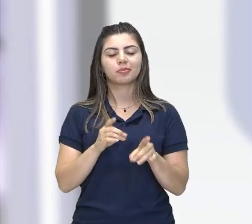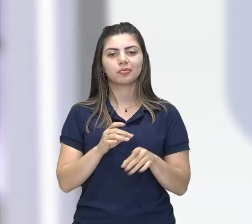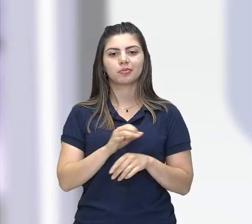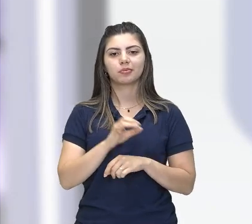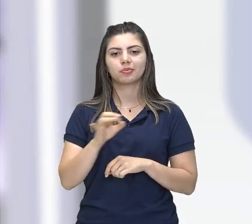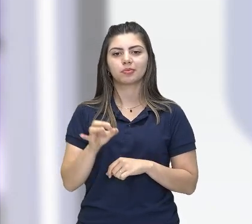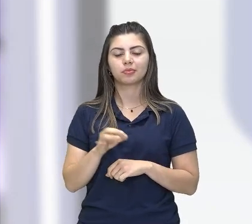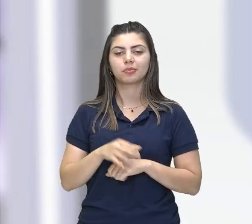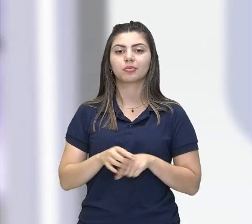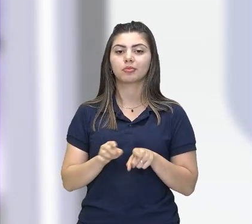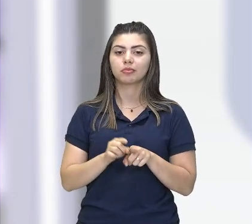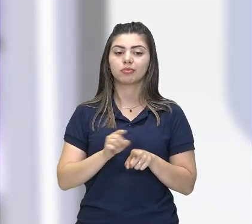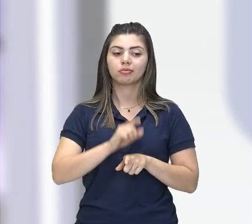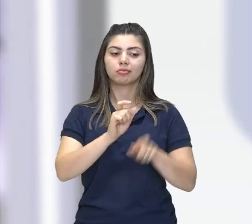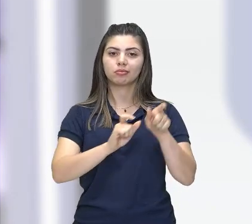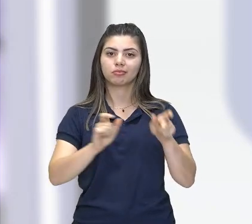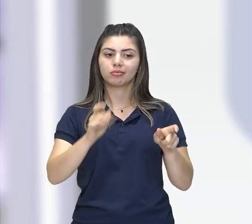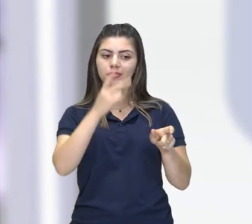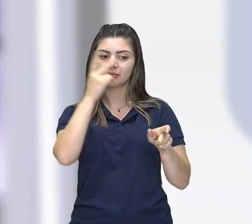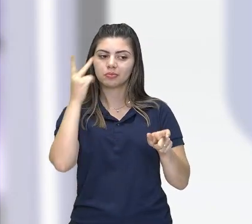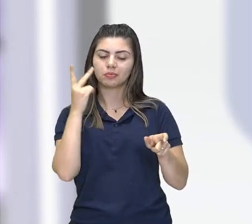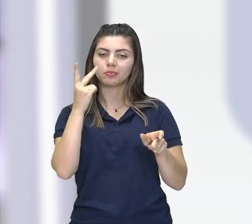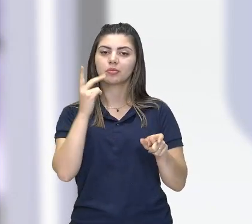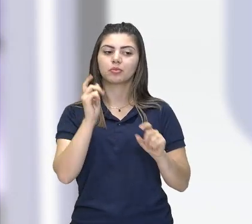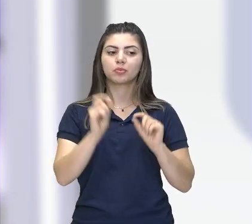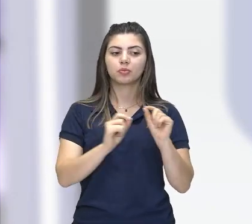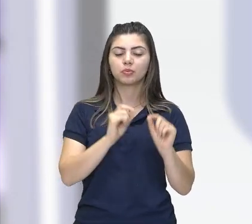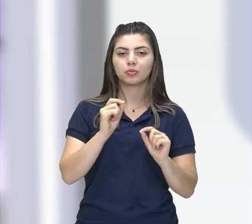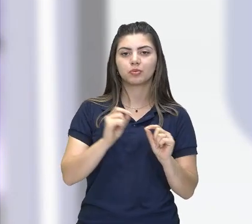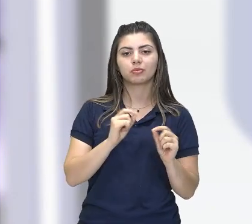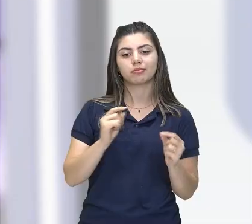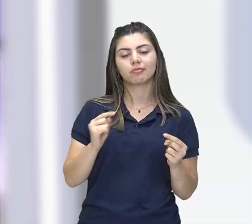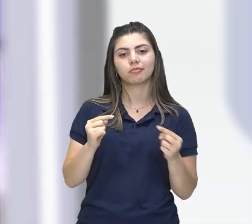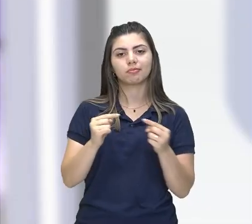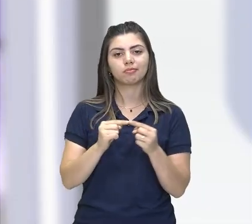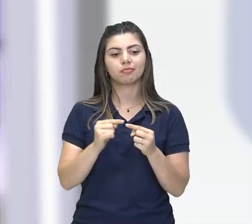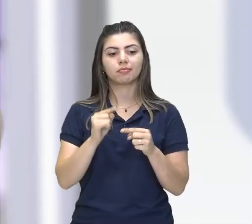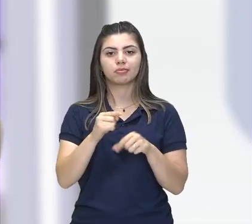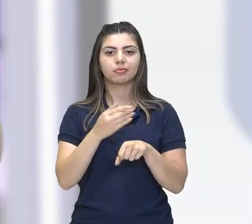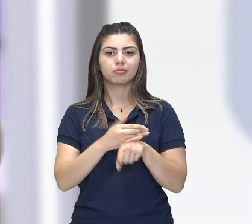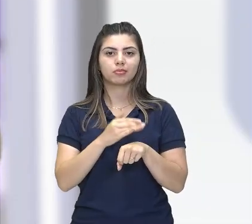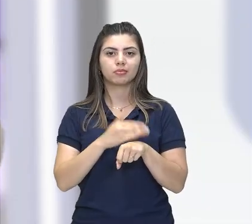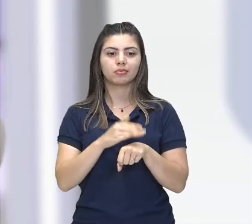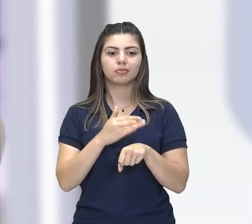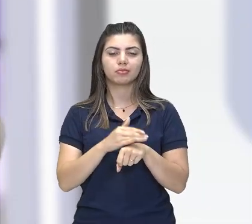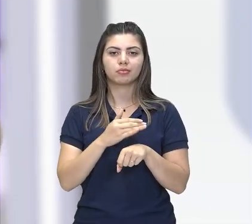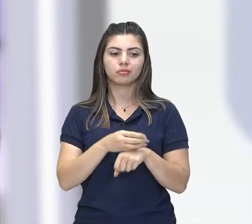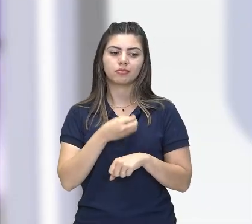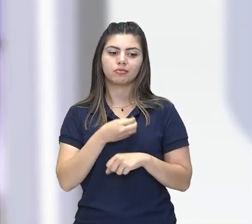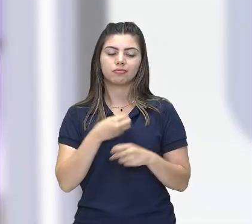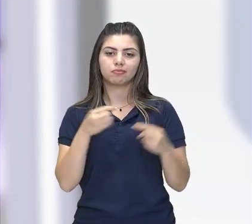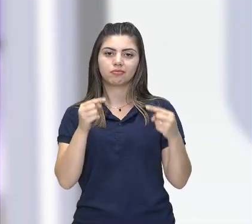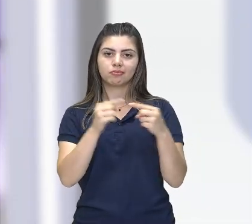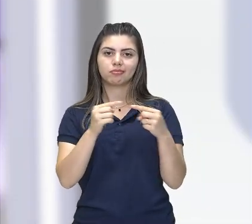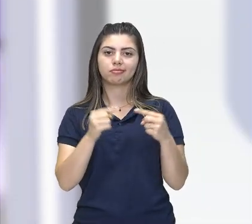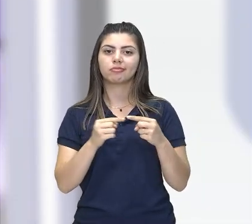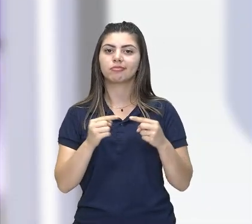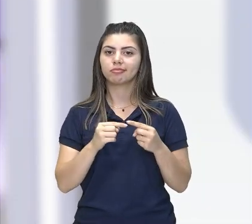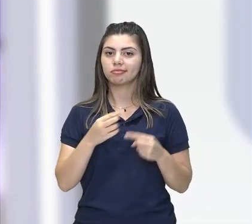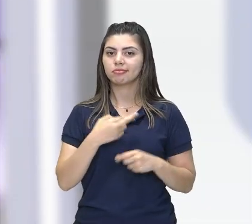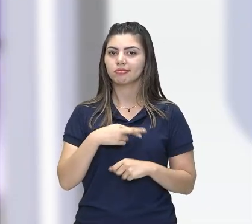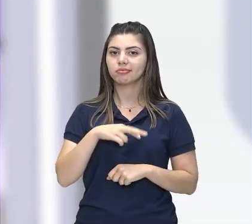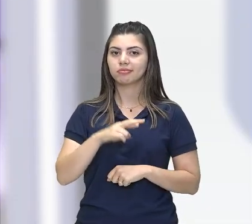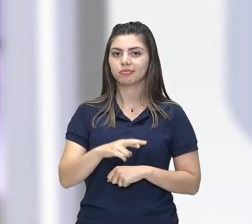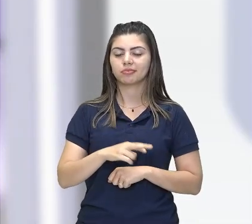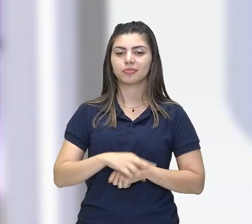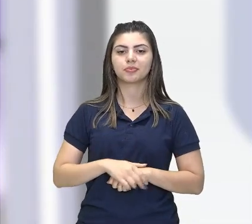e das pessoas que seguem aquela religião, que praticam aquela religião, porque elas praticam aquilo que é definido pela